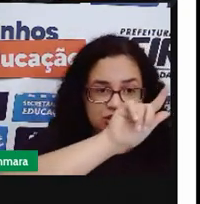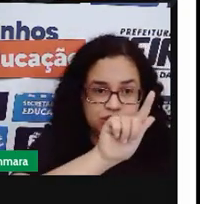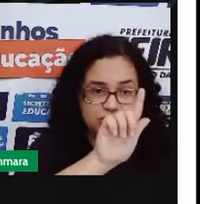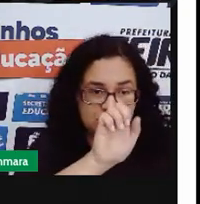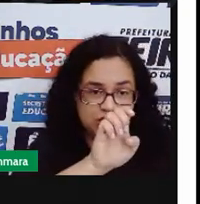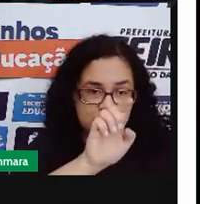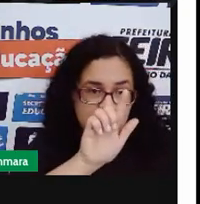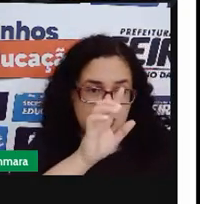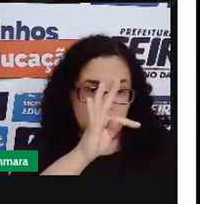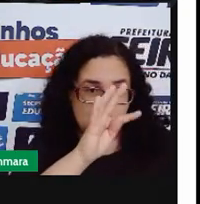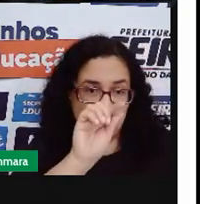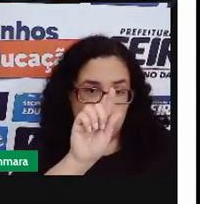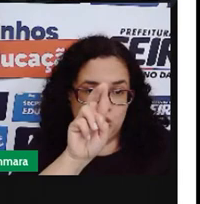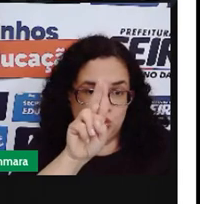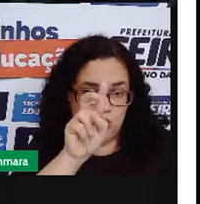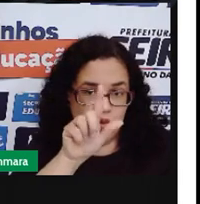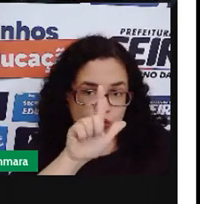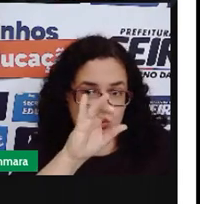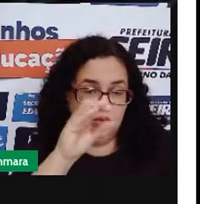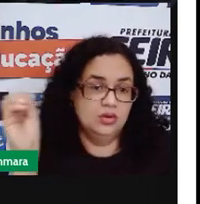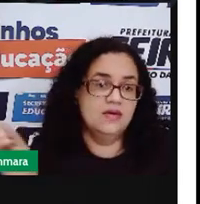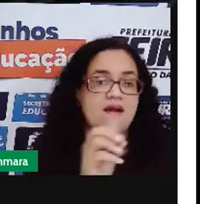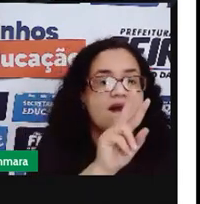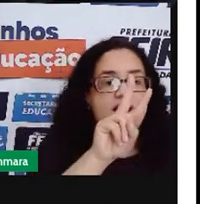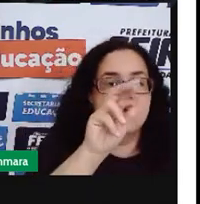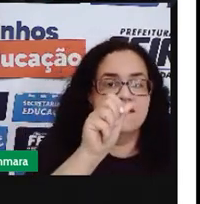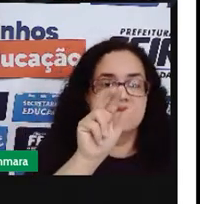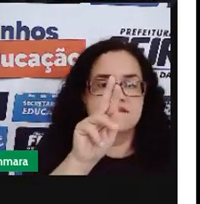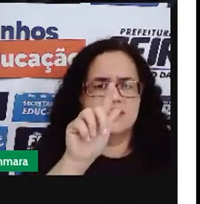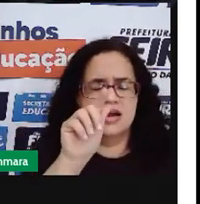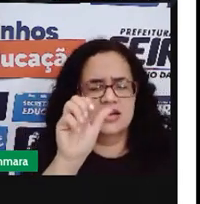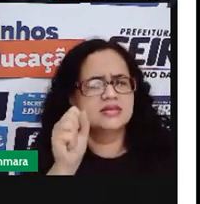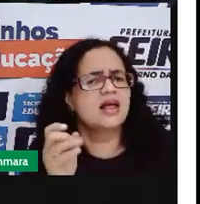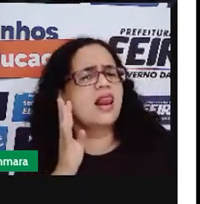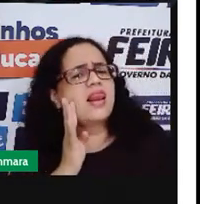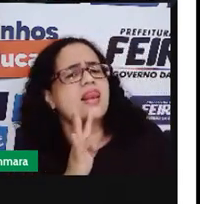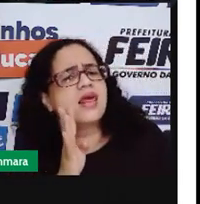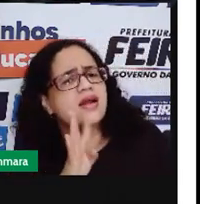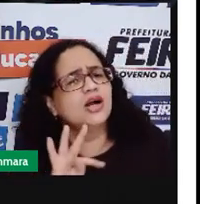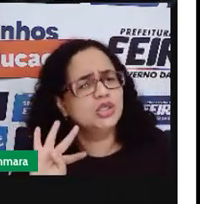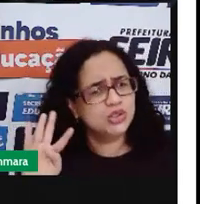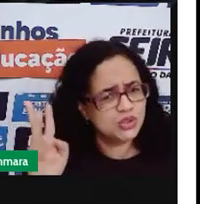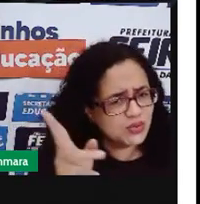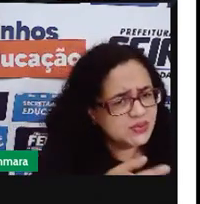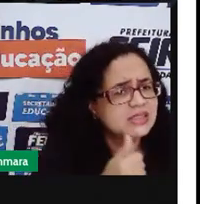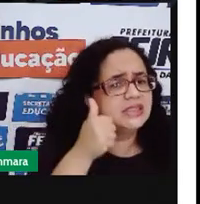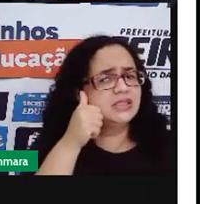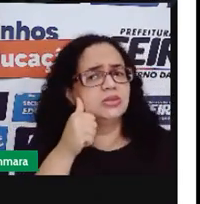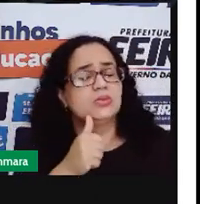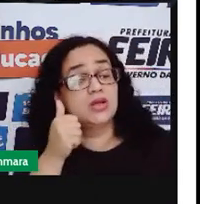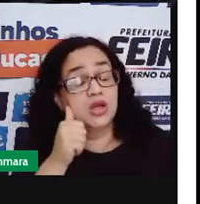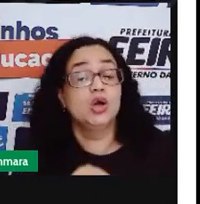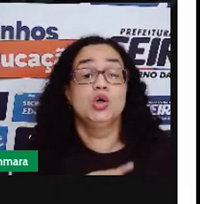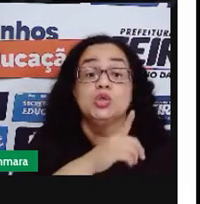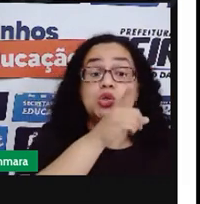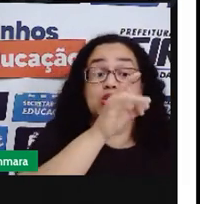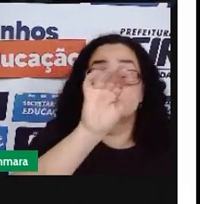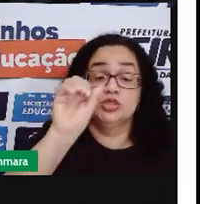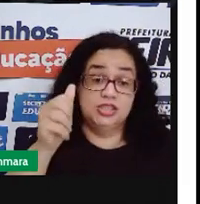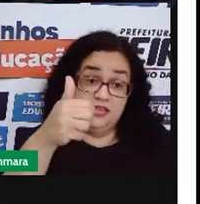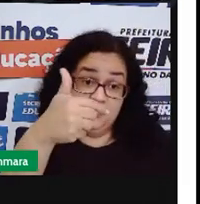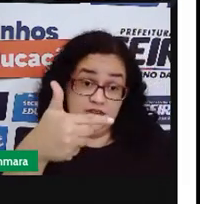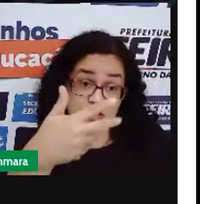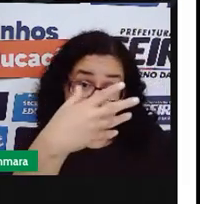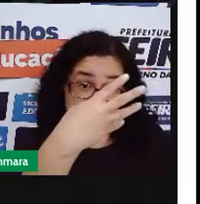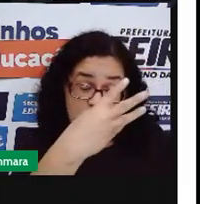Vargas. E ele fez uma coisa muito legal e importante para todas as mulheres. No dia 24 de